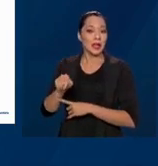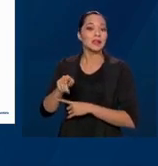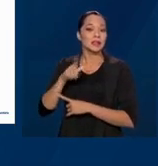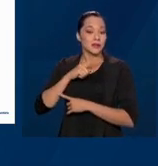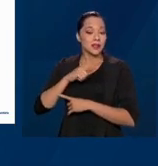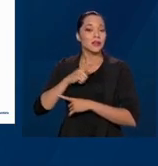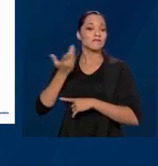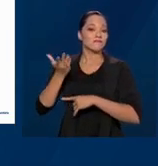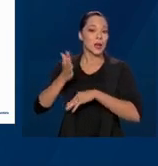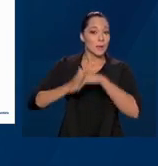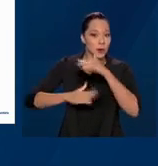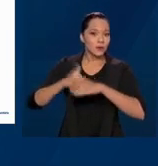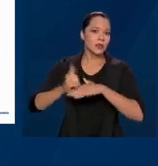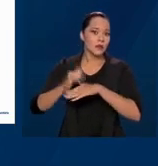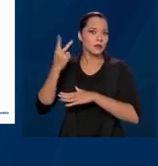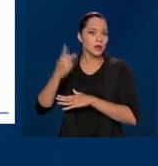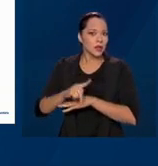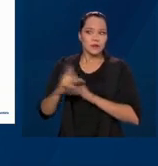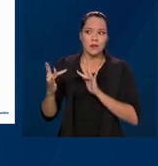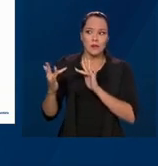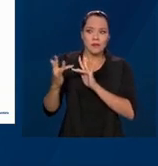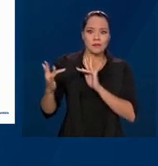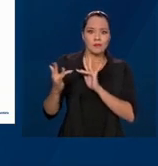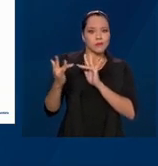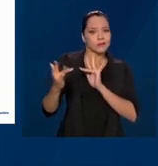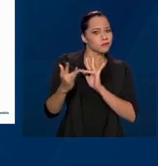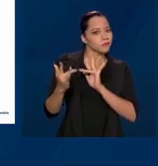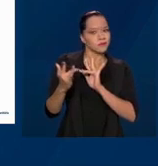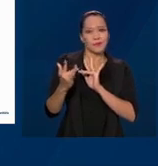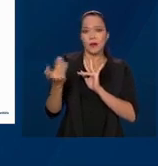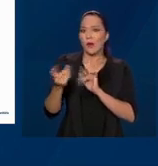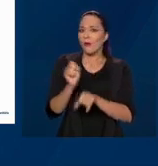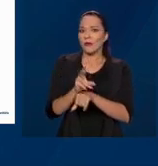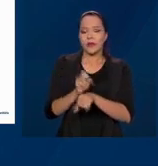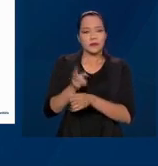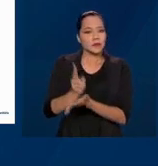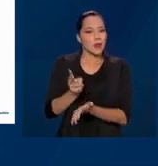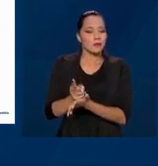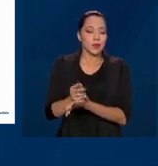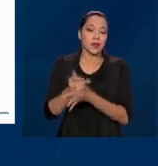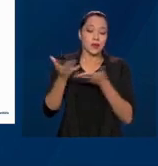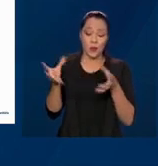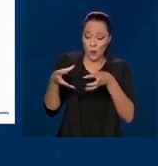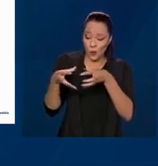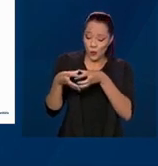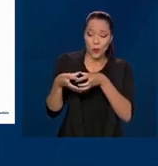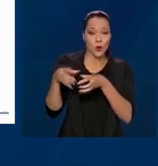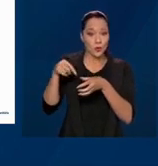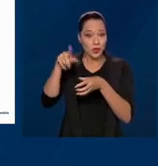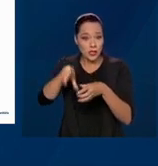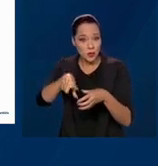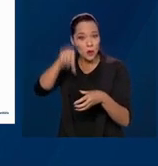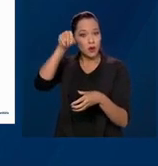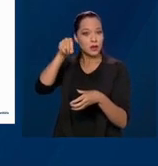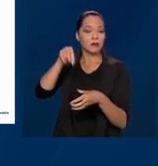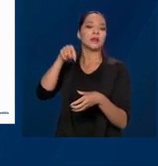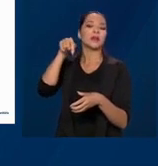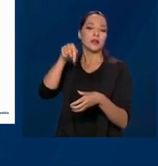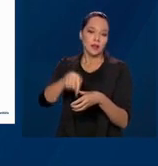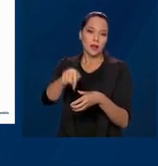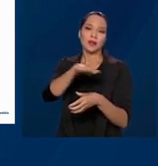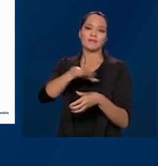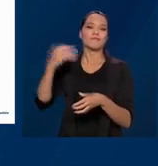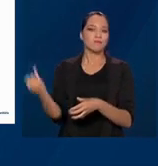sua profissão, que tem um contato muito próximo com o vírus. Então, a população selecionada aí foi um